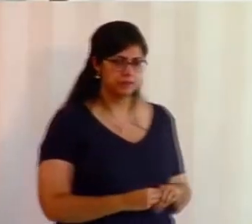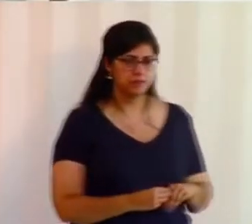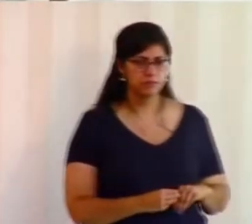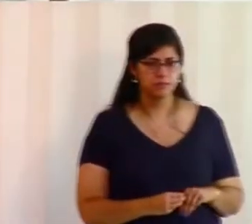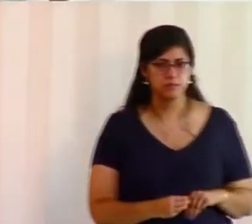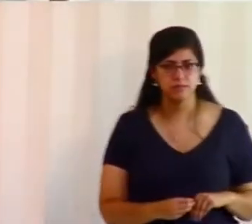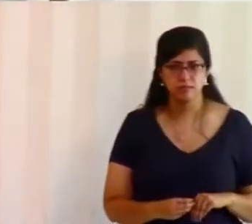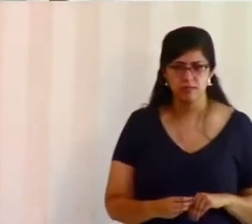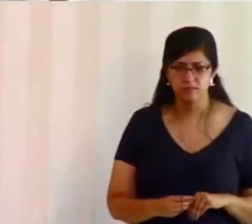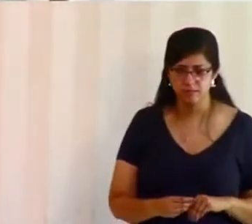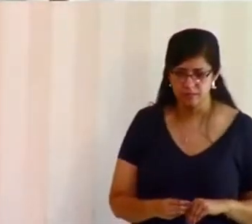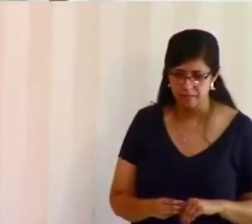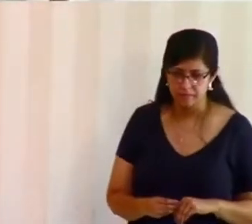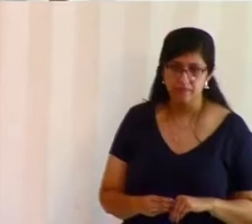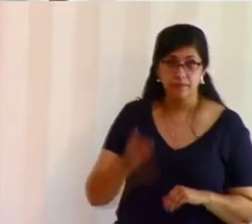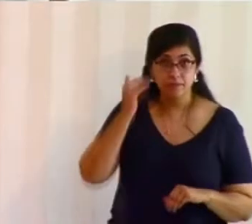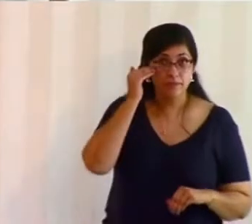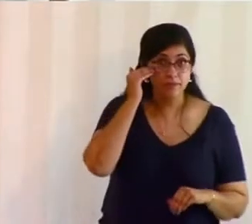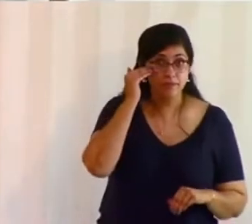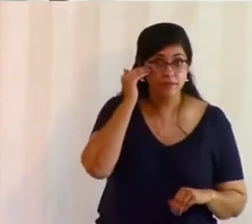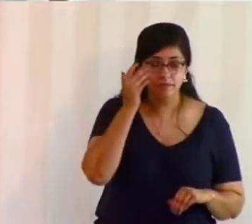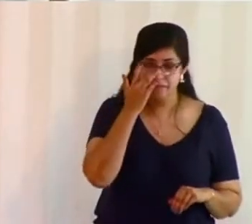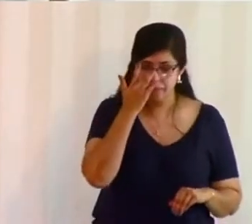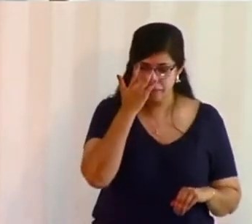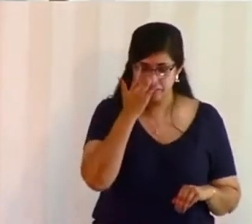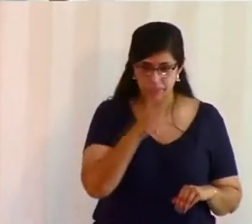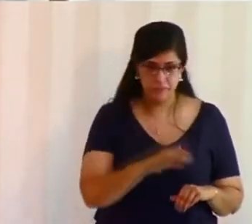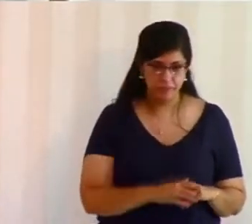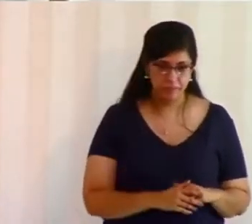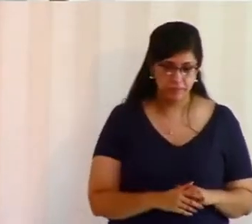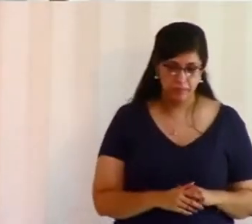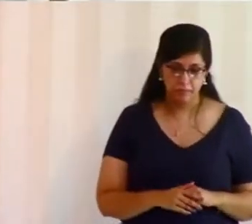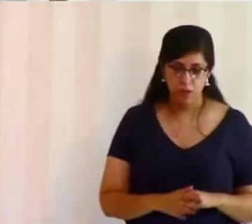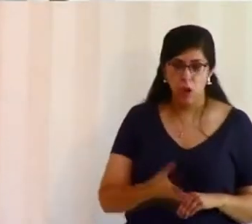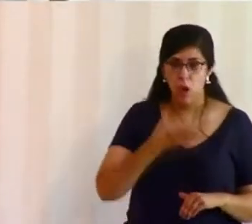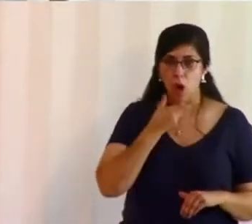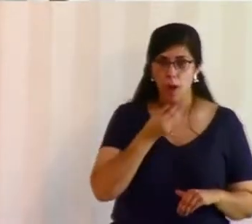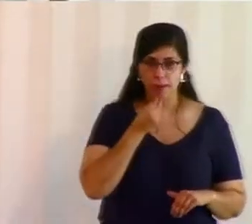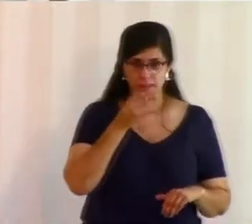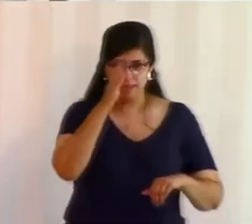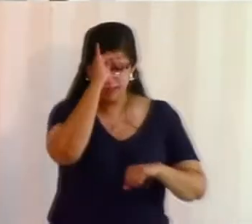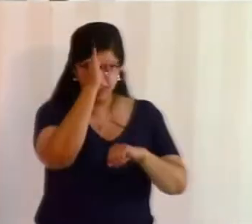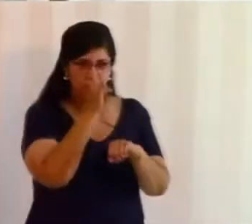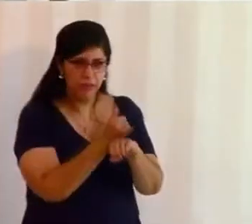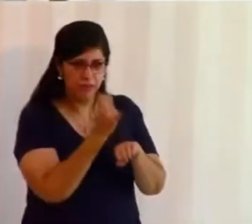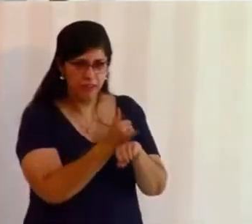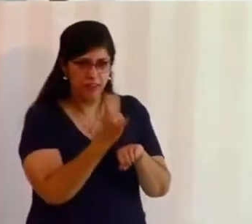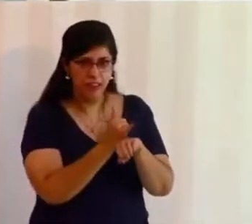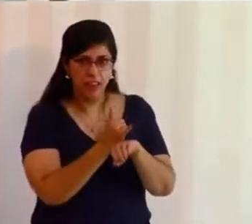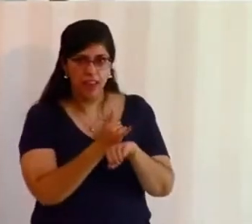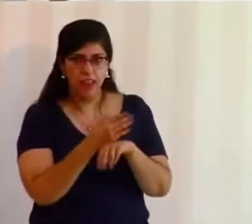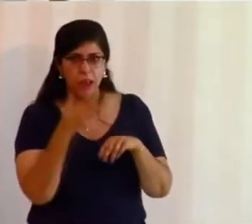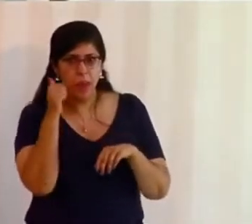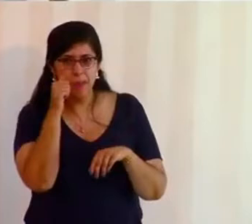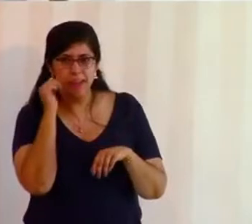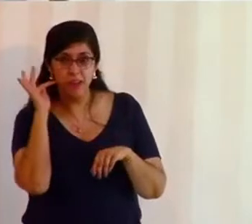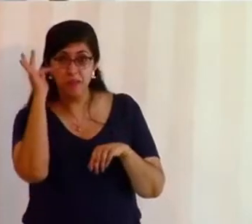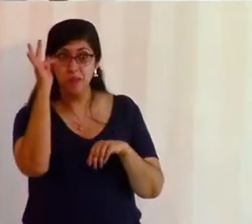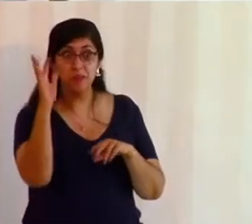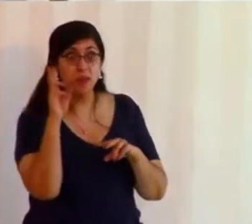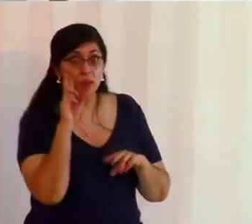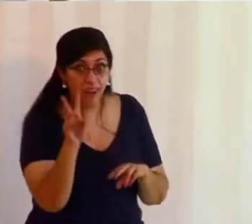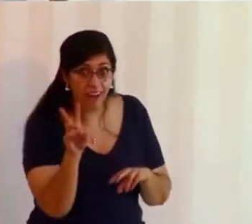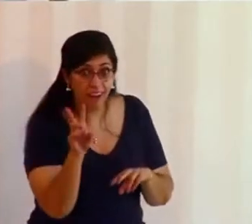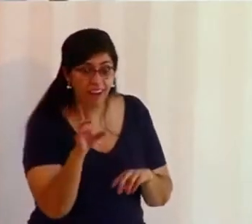acerca dessa jovem. Diz somente que o espírito saiu dela. Mas a Bíblia vai falar na sequência que por